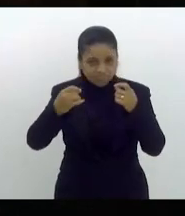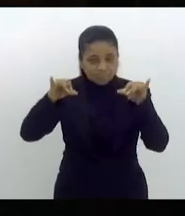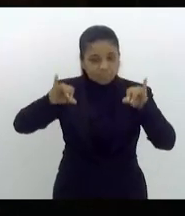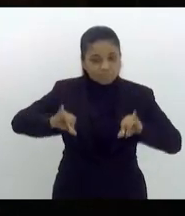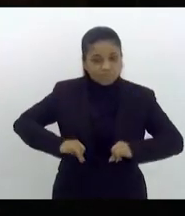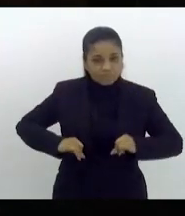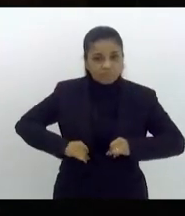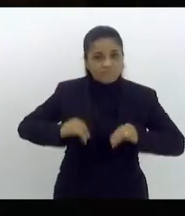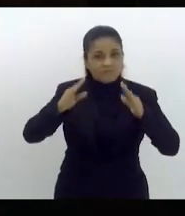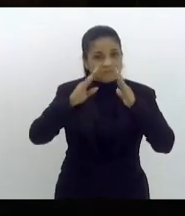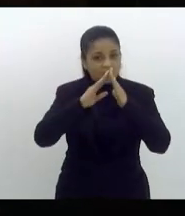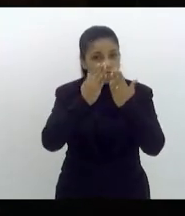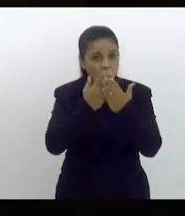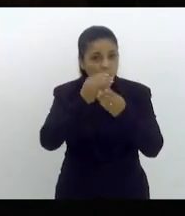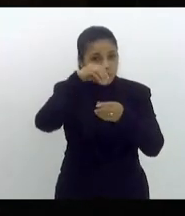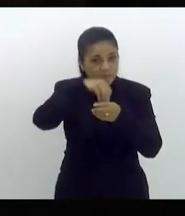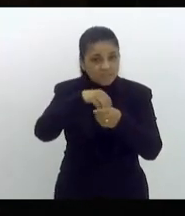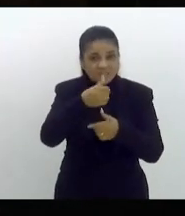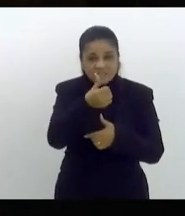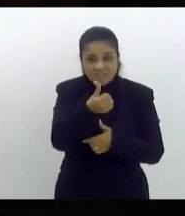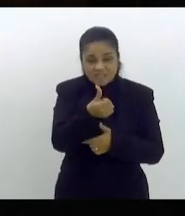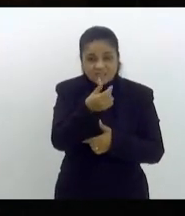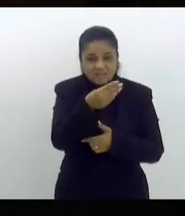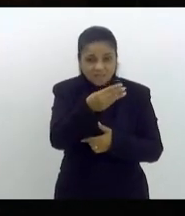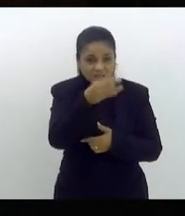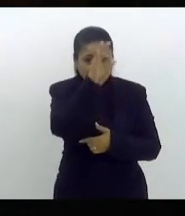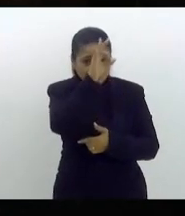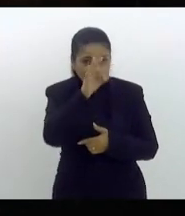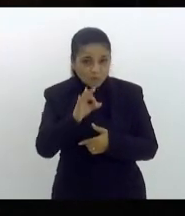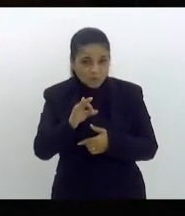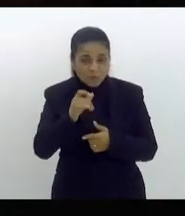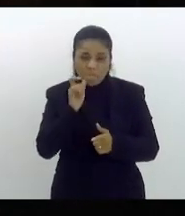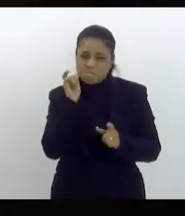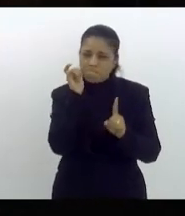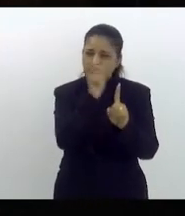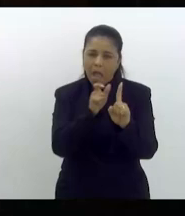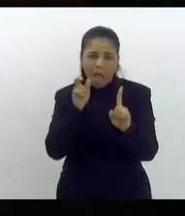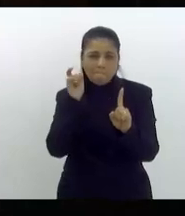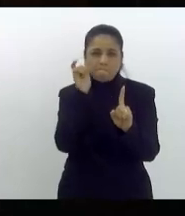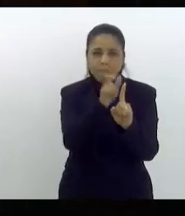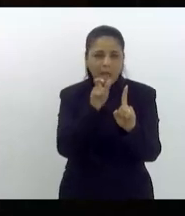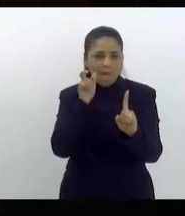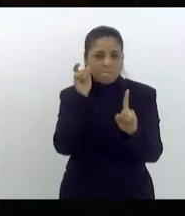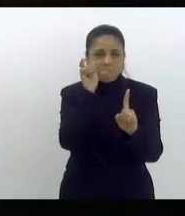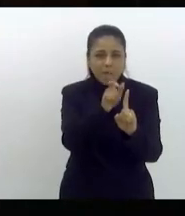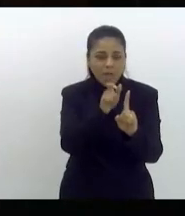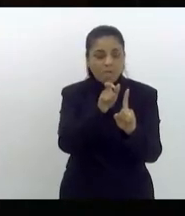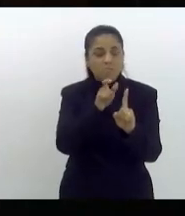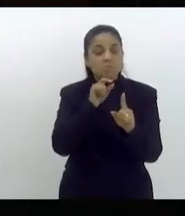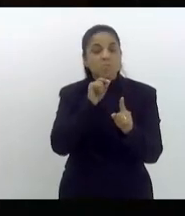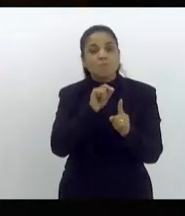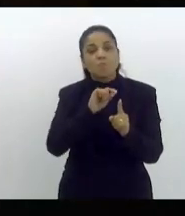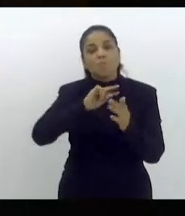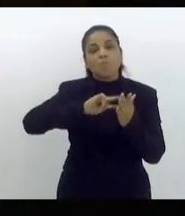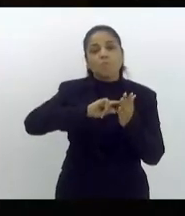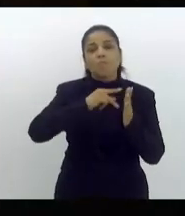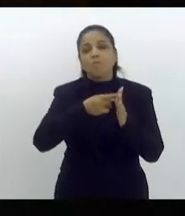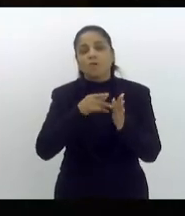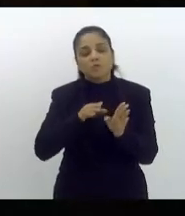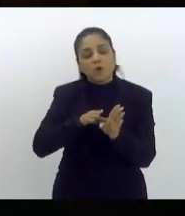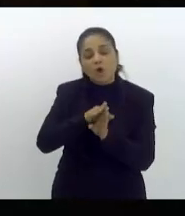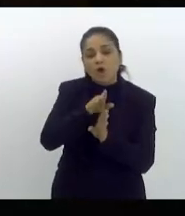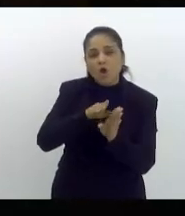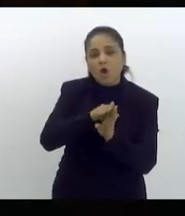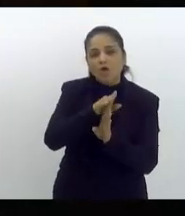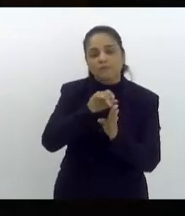e 73%, foram alvos de xingamentos em razão de sua orientação sexual ou manifestação da